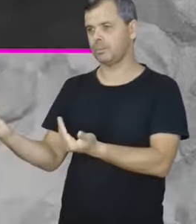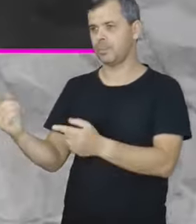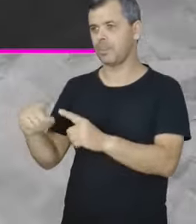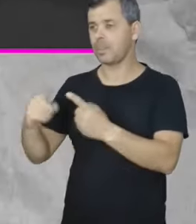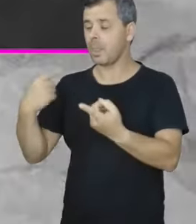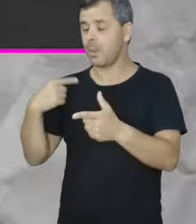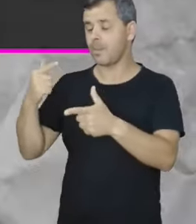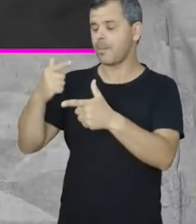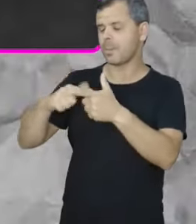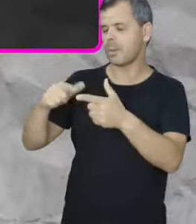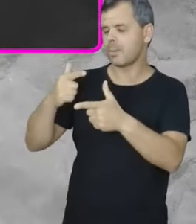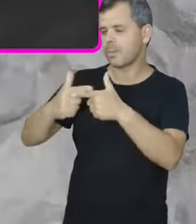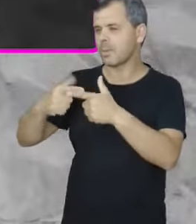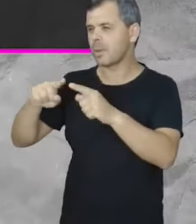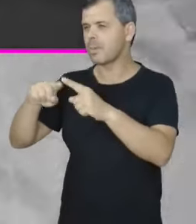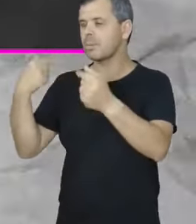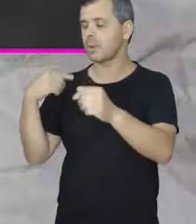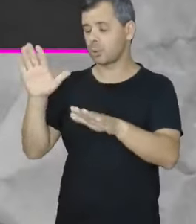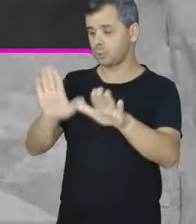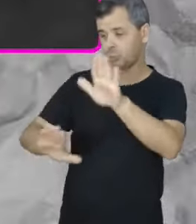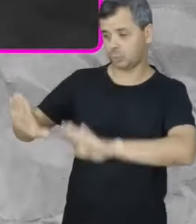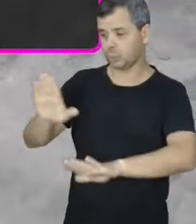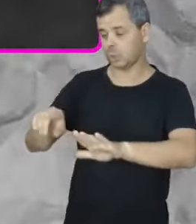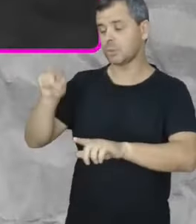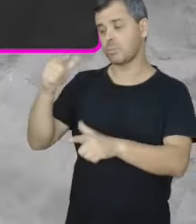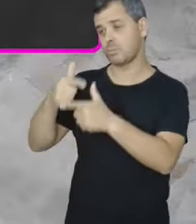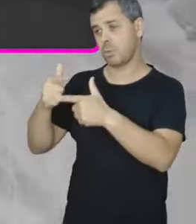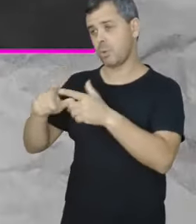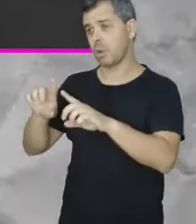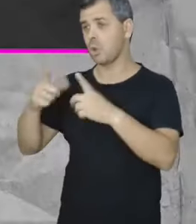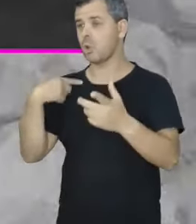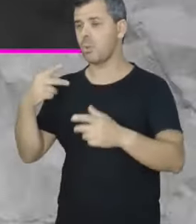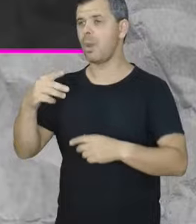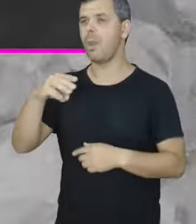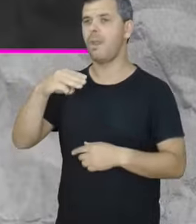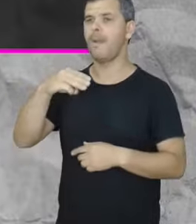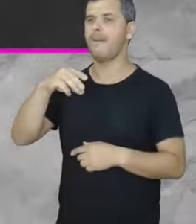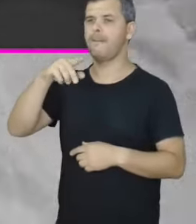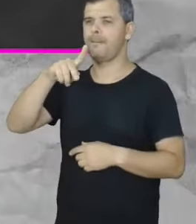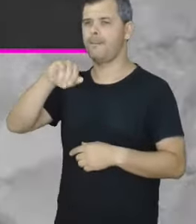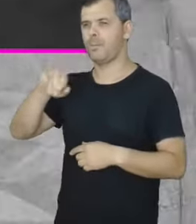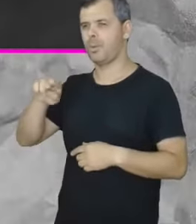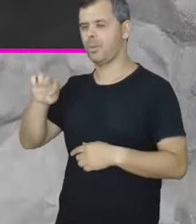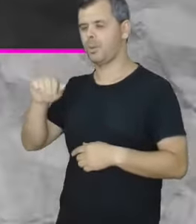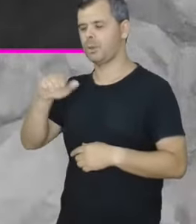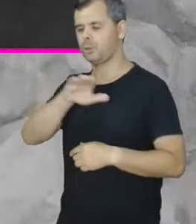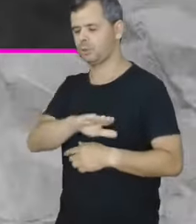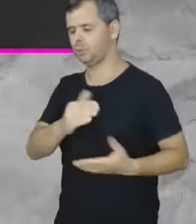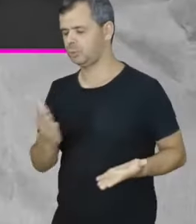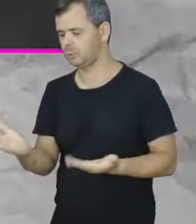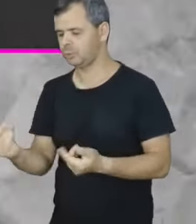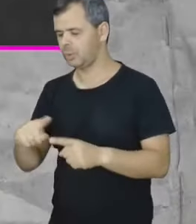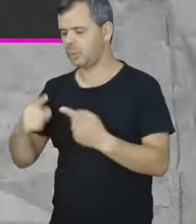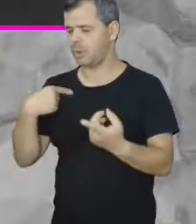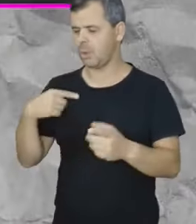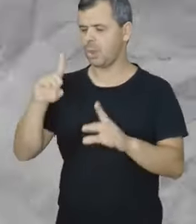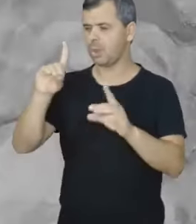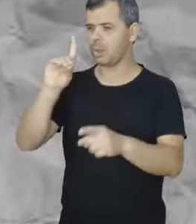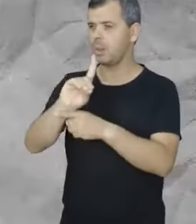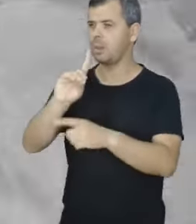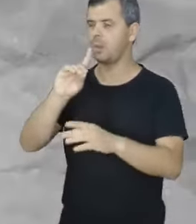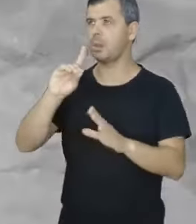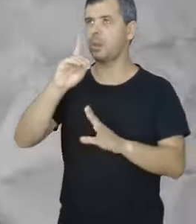os casos para as autoridades que cuidam dessas situações, como a Promotoria de Justiça da Infância e da Juventude ou a Defensoria